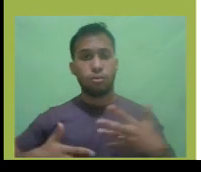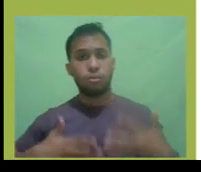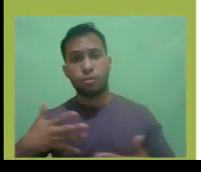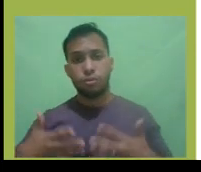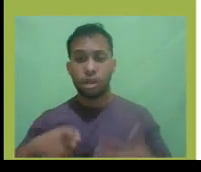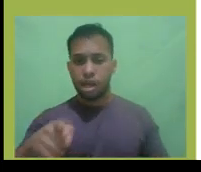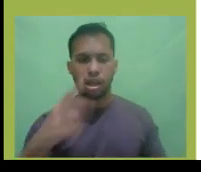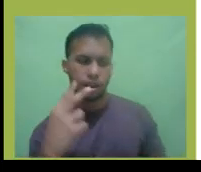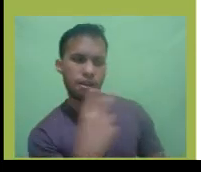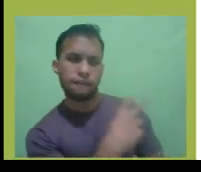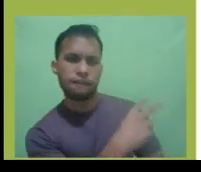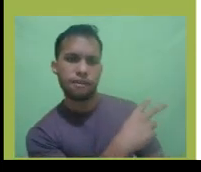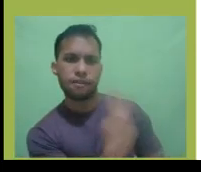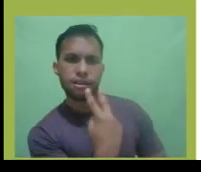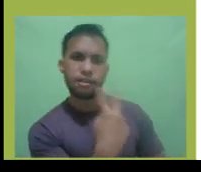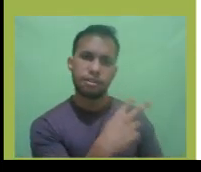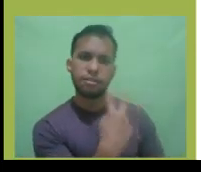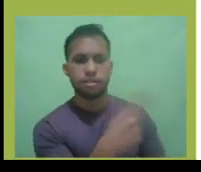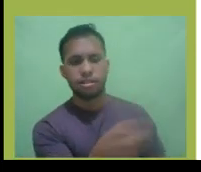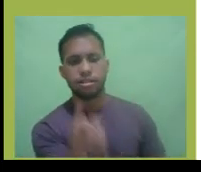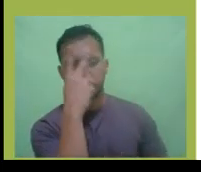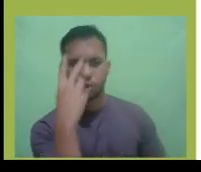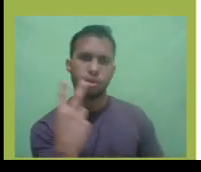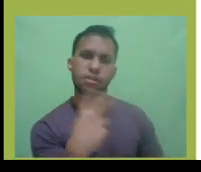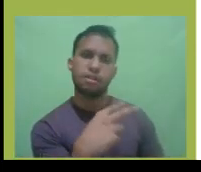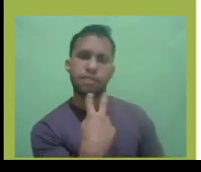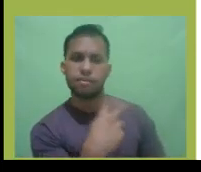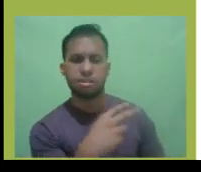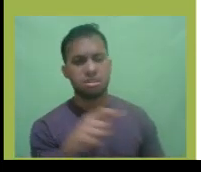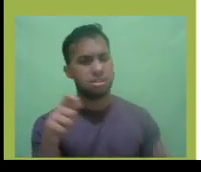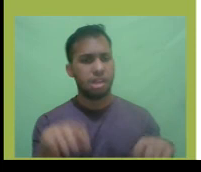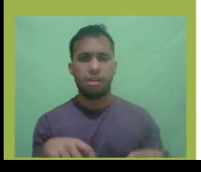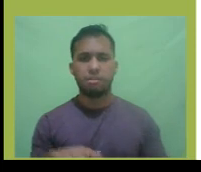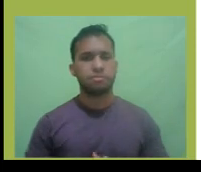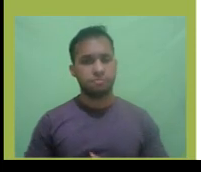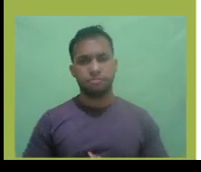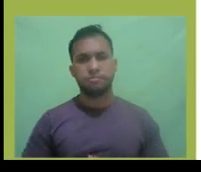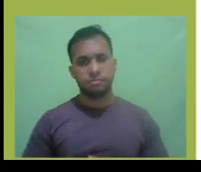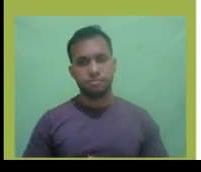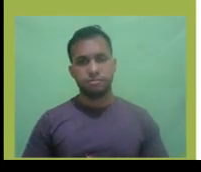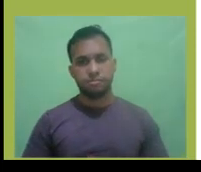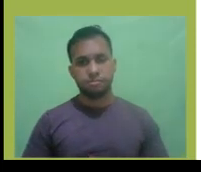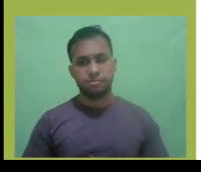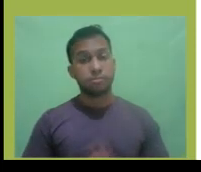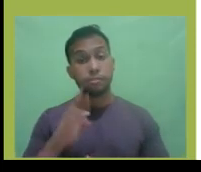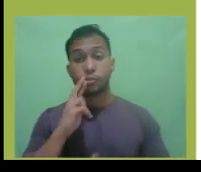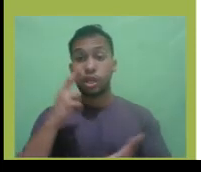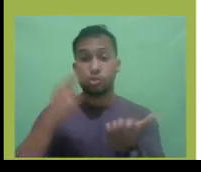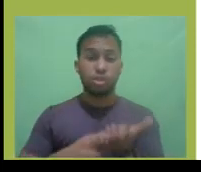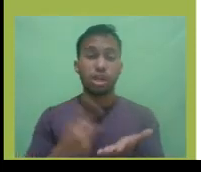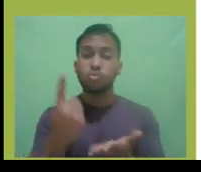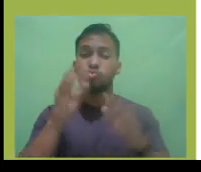apresentação. Novamente, o seu resultado pode ser descrito em uma frase e